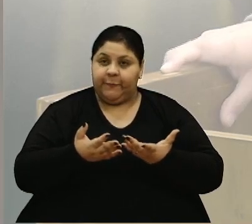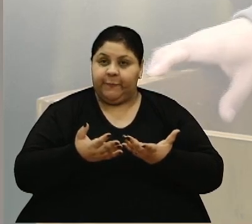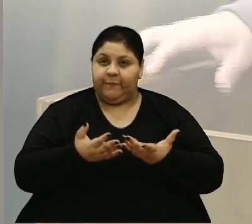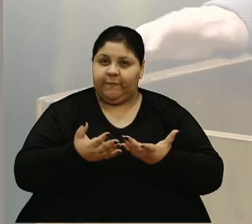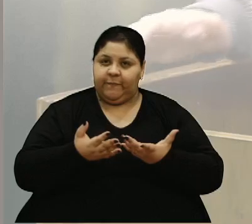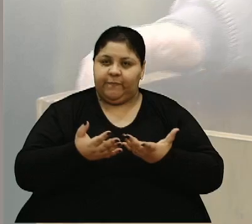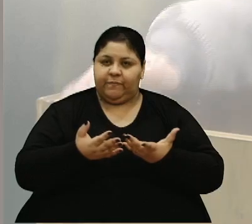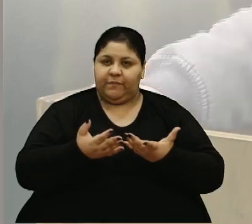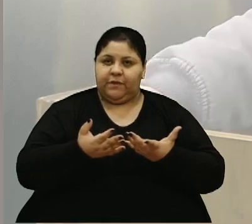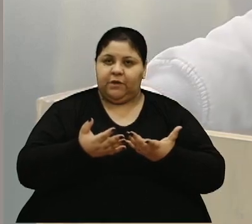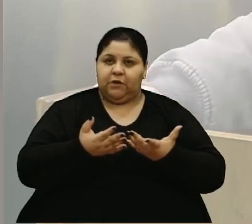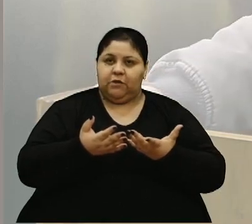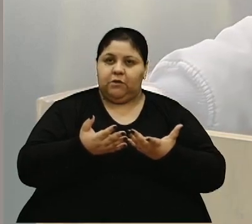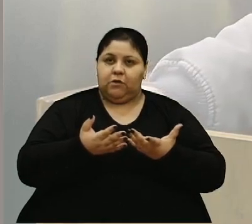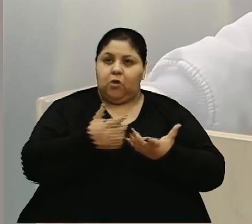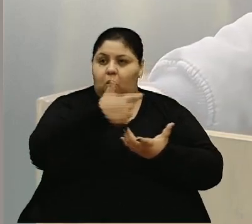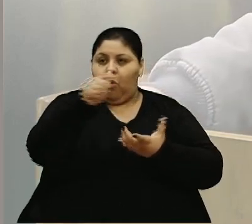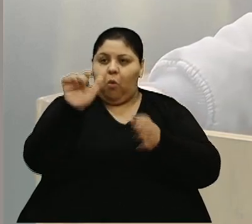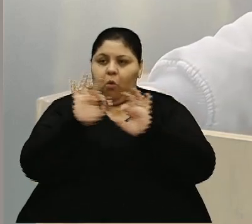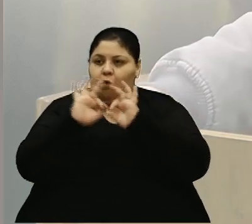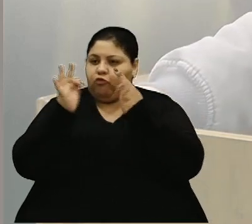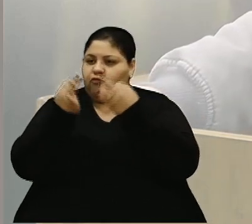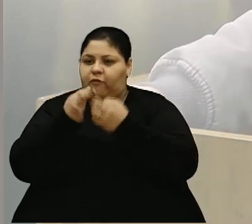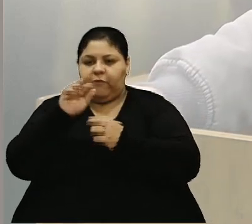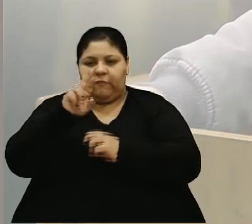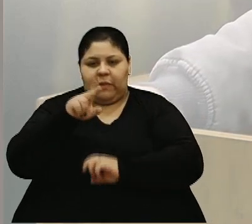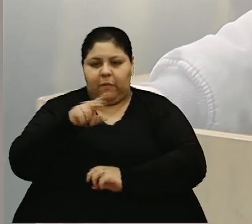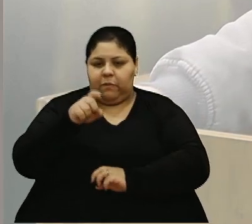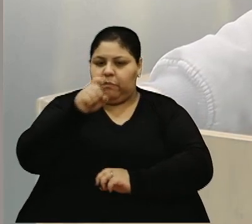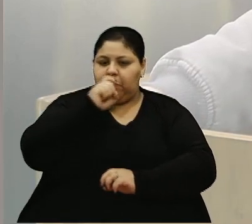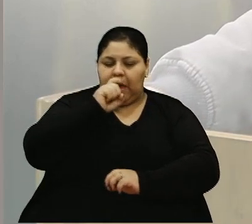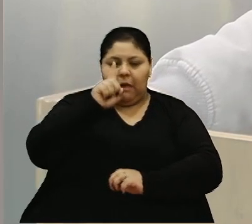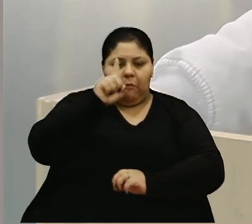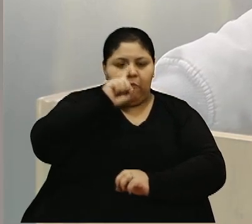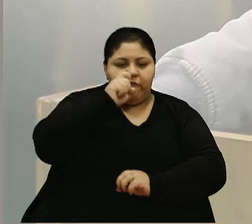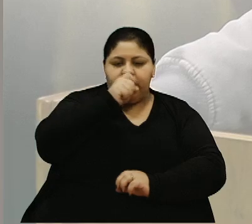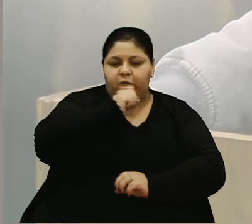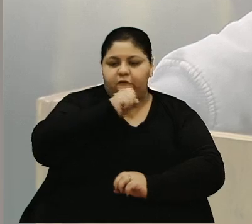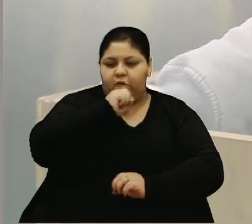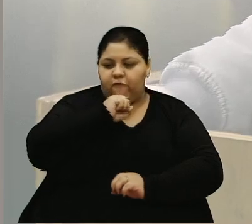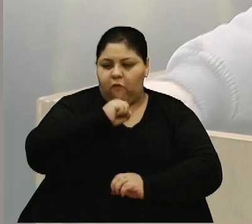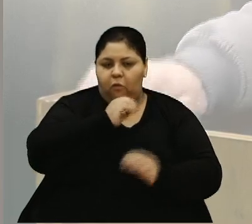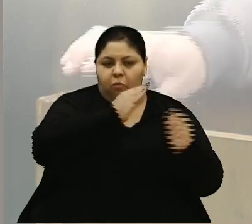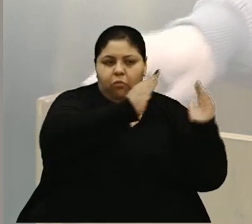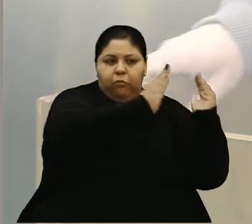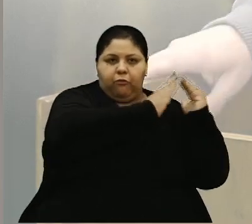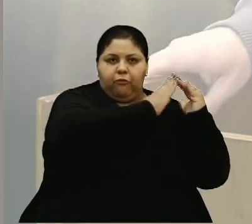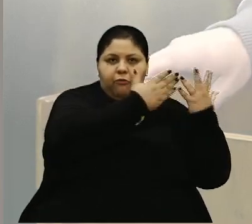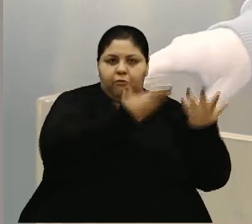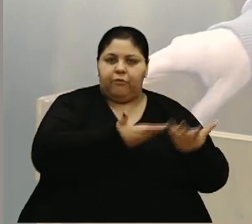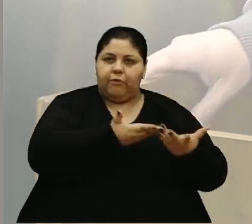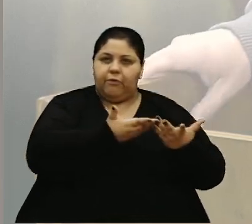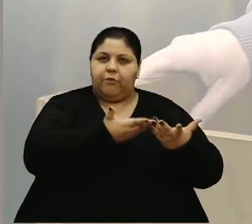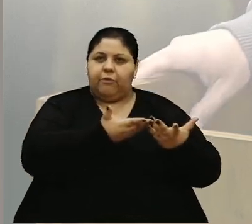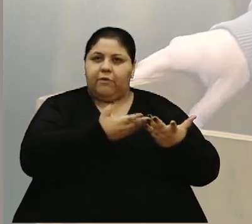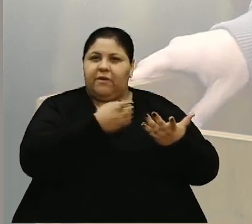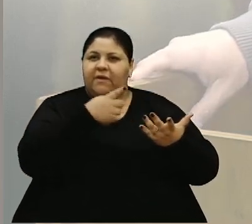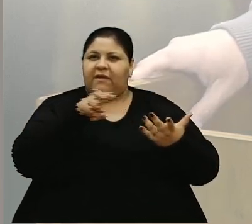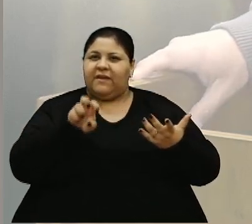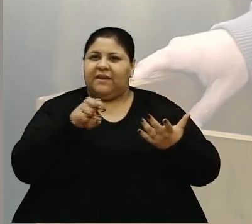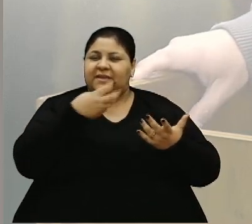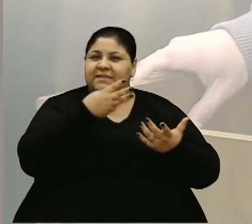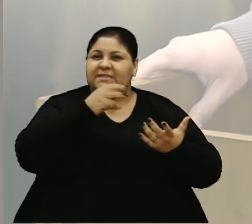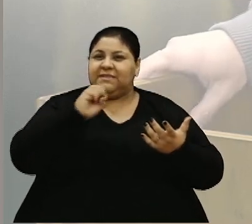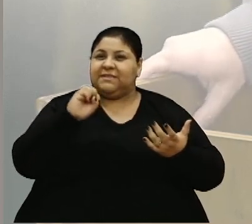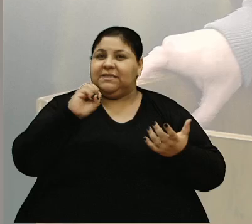um parente, um irmão, um pai, uma avó, um vizinho, que está há 15, 30,